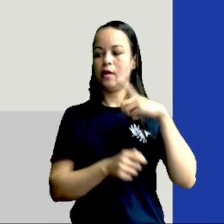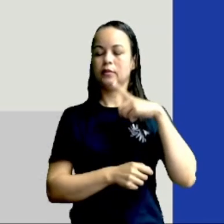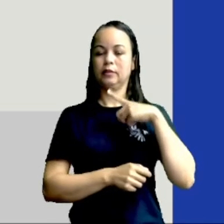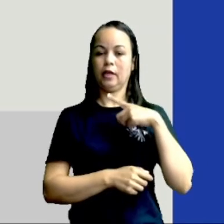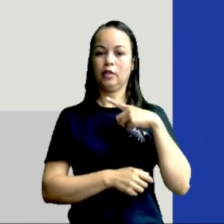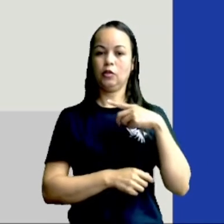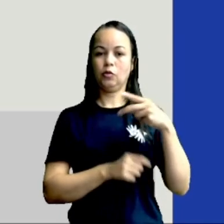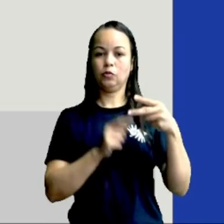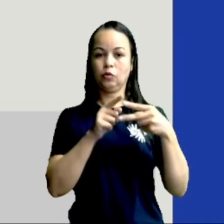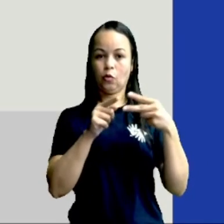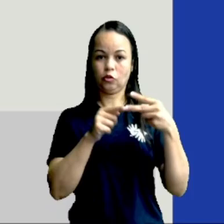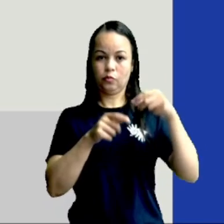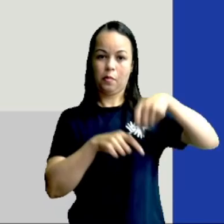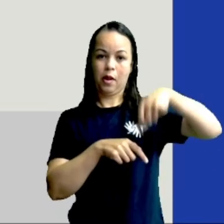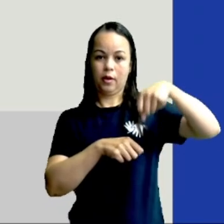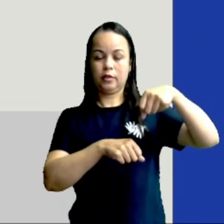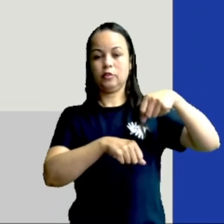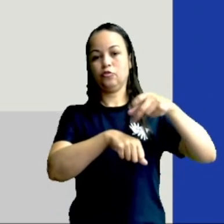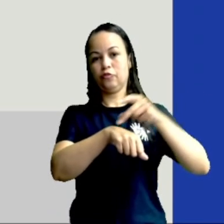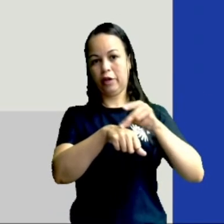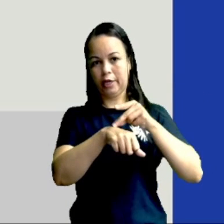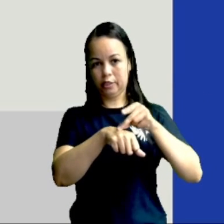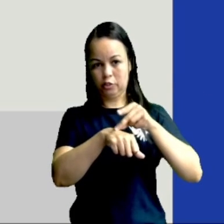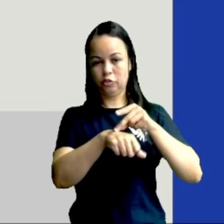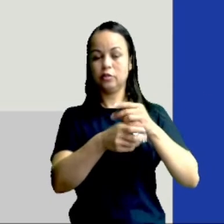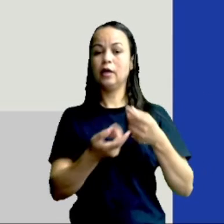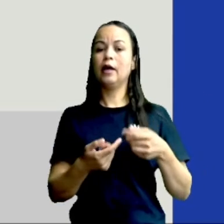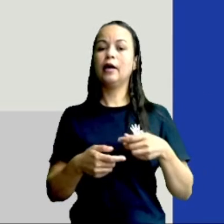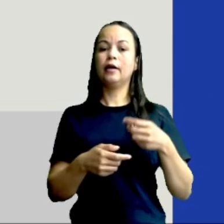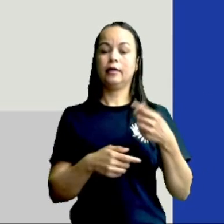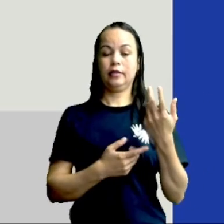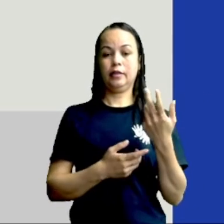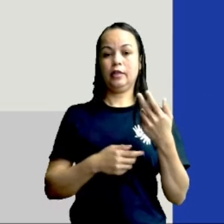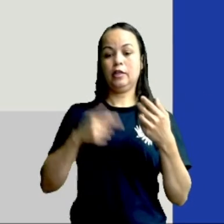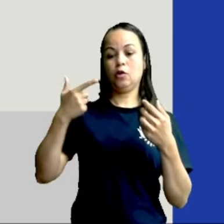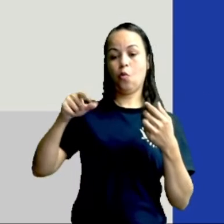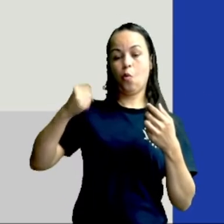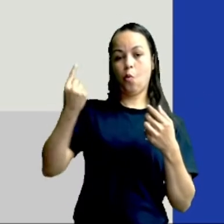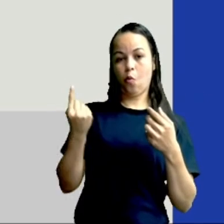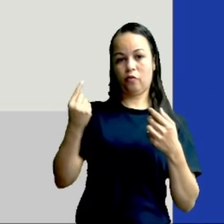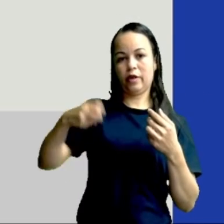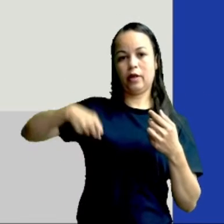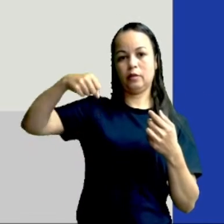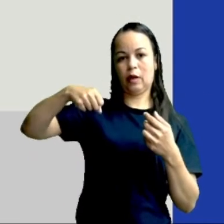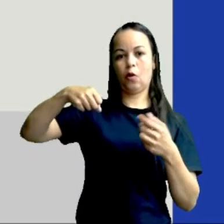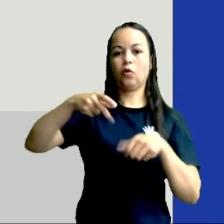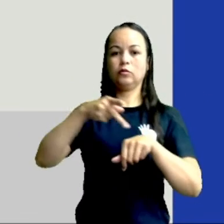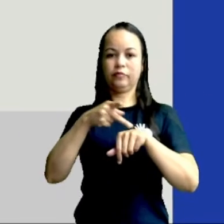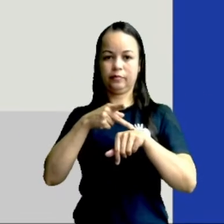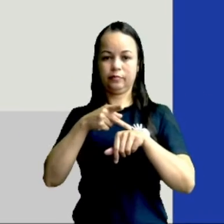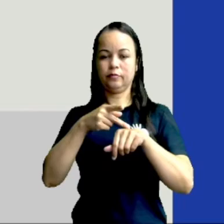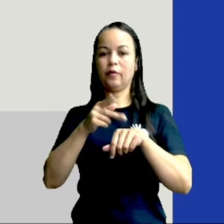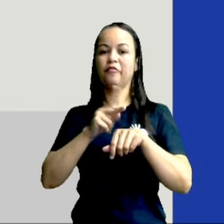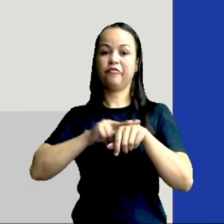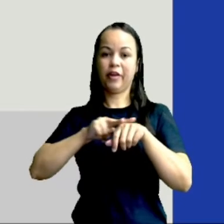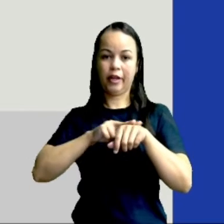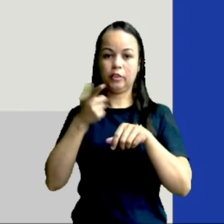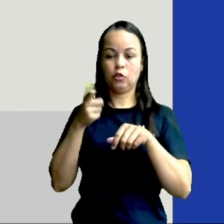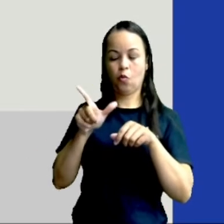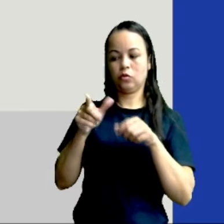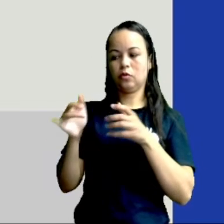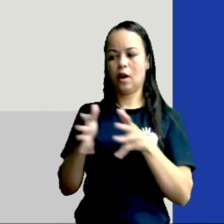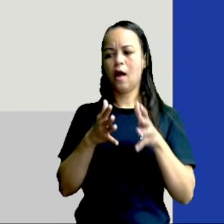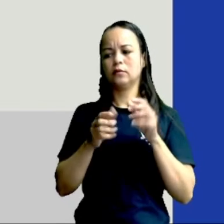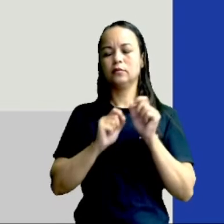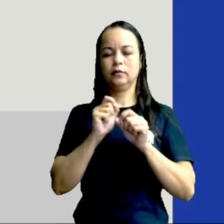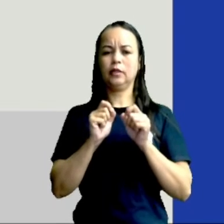2 pesos verdes, né, 2 pacotes verdes de um lado e um verde do outro lado. Eita, professora, como é que eu vou descobrir o valor desse